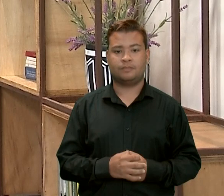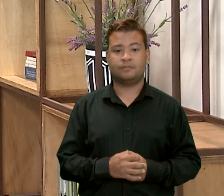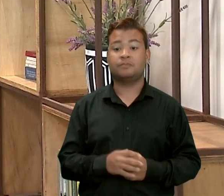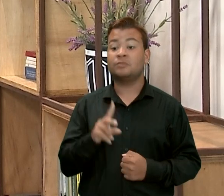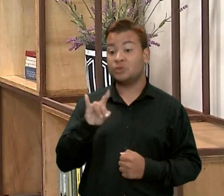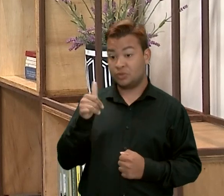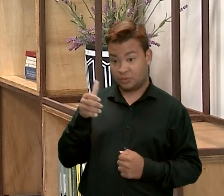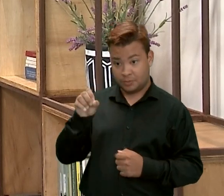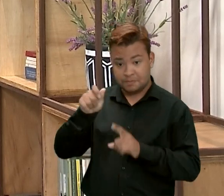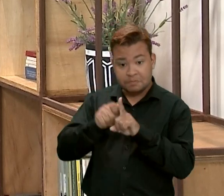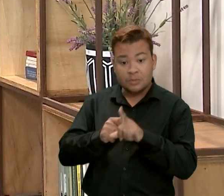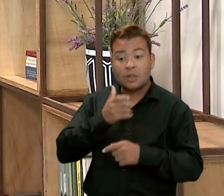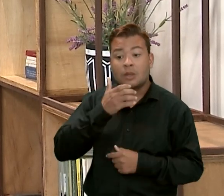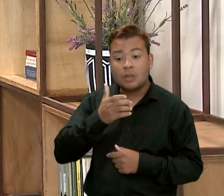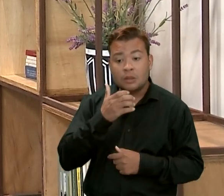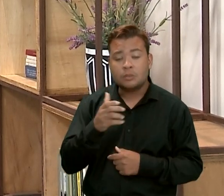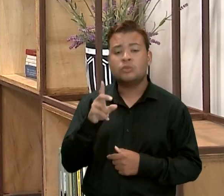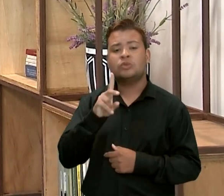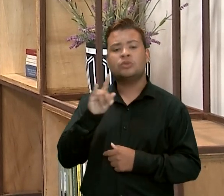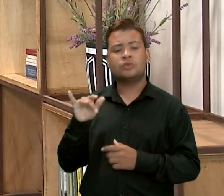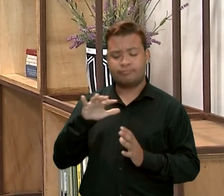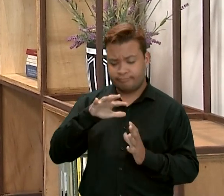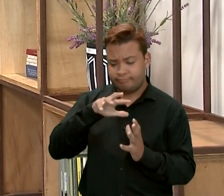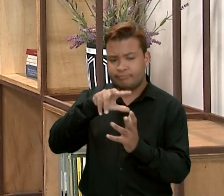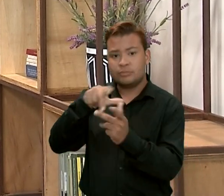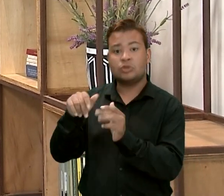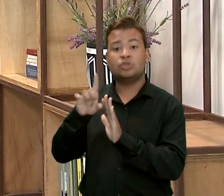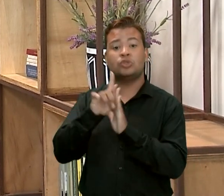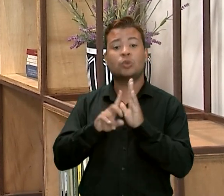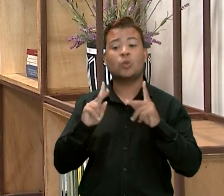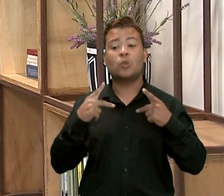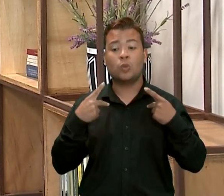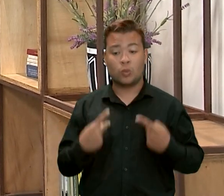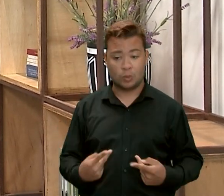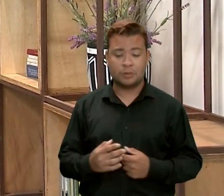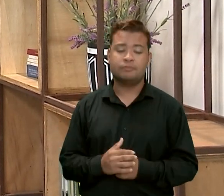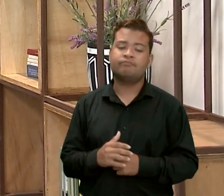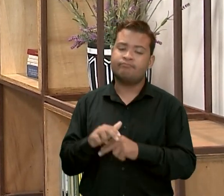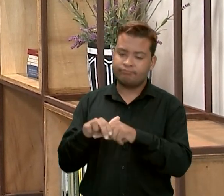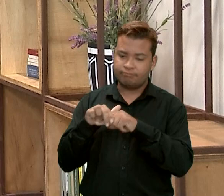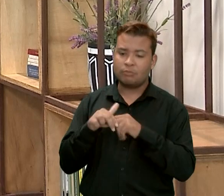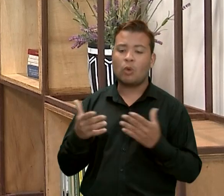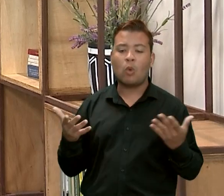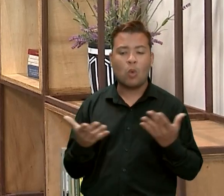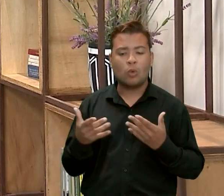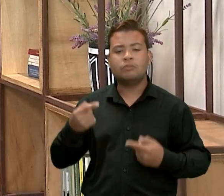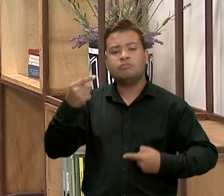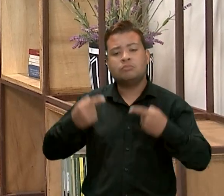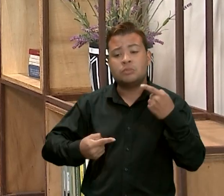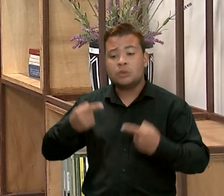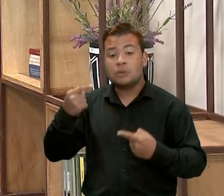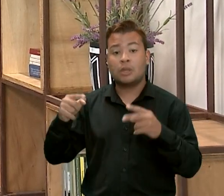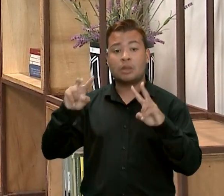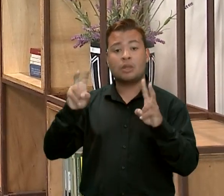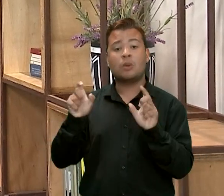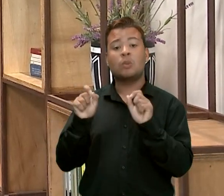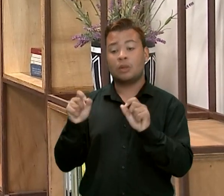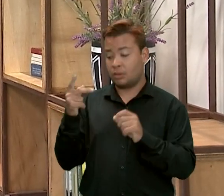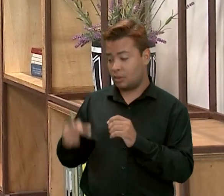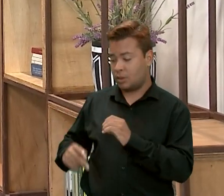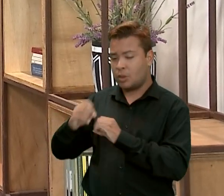10 de dezembro é Dia Internacional dos Direitos Humanos e, por isso, hoje vamos discutir as ações